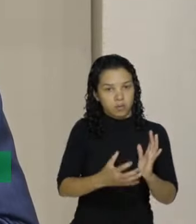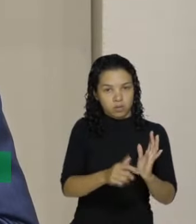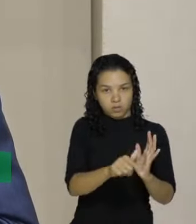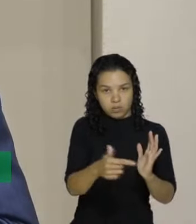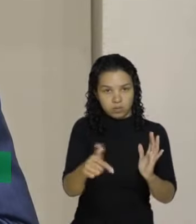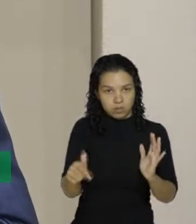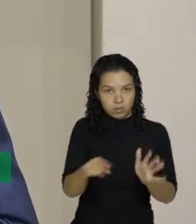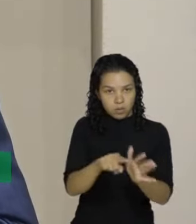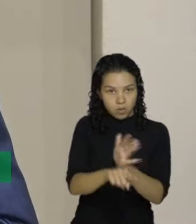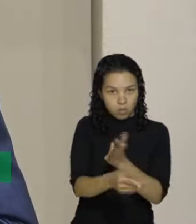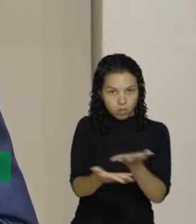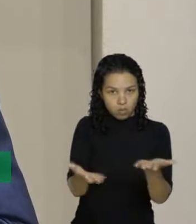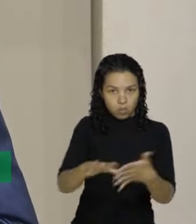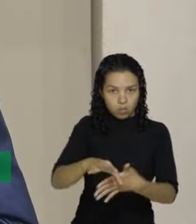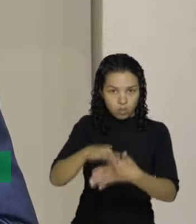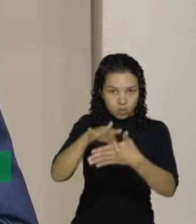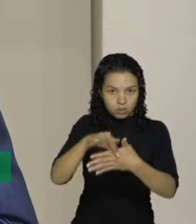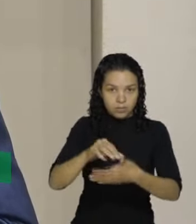senhores líderes